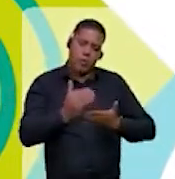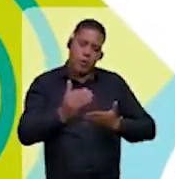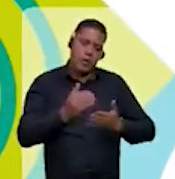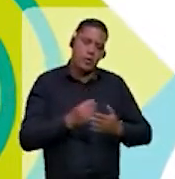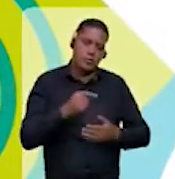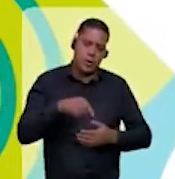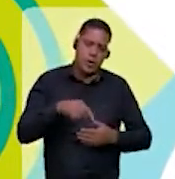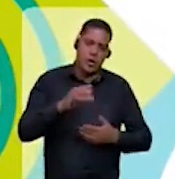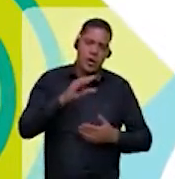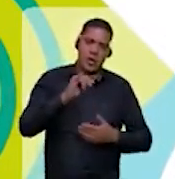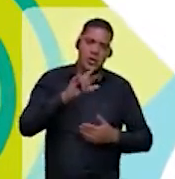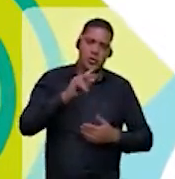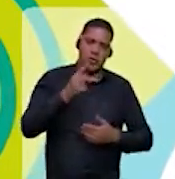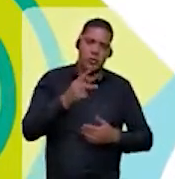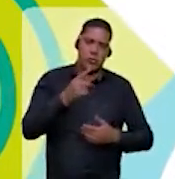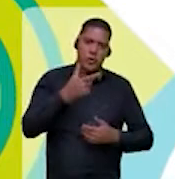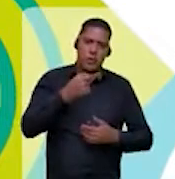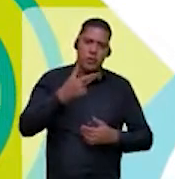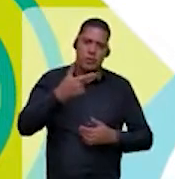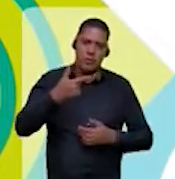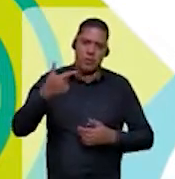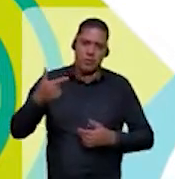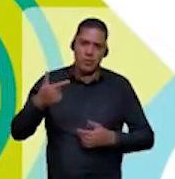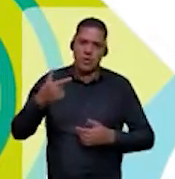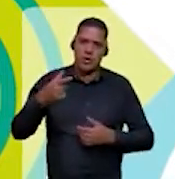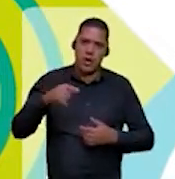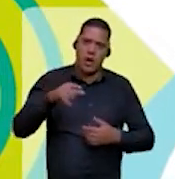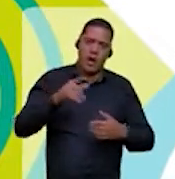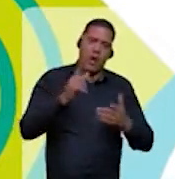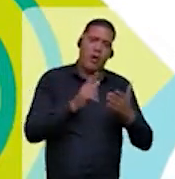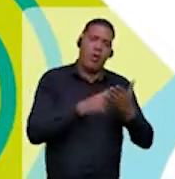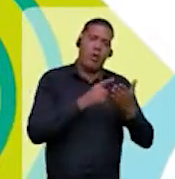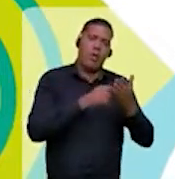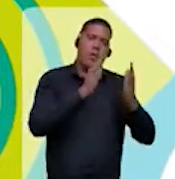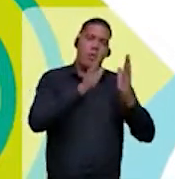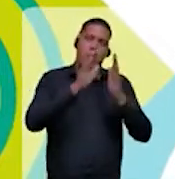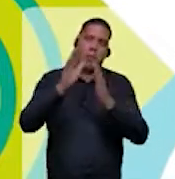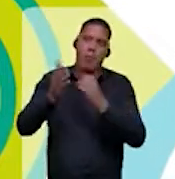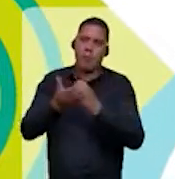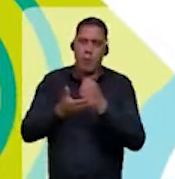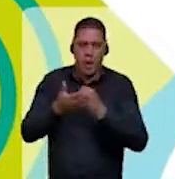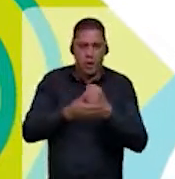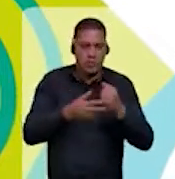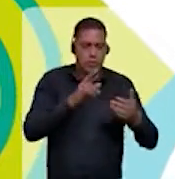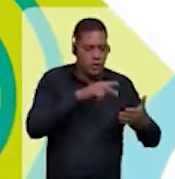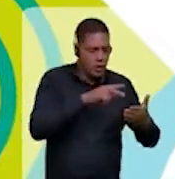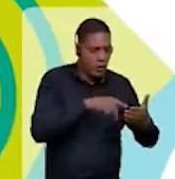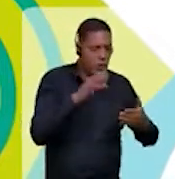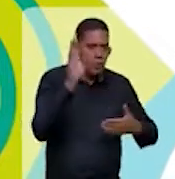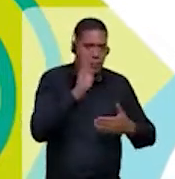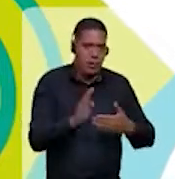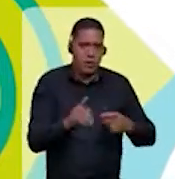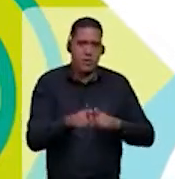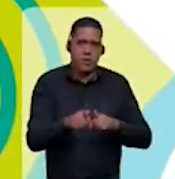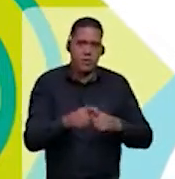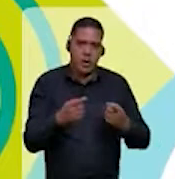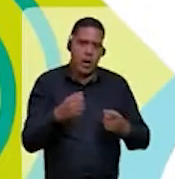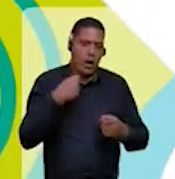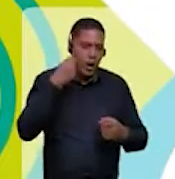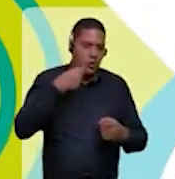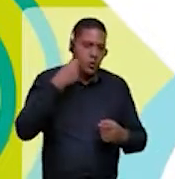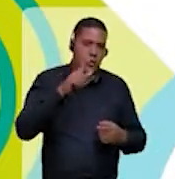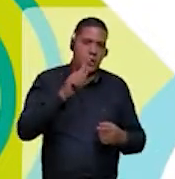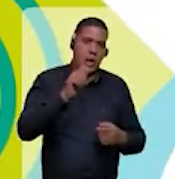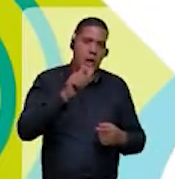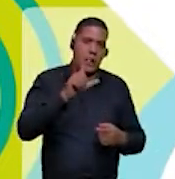aqui da silpe 2022 que a Biblioteca básica literatura brasileira e autores gallardoados